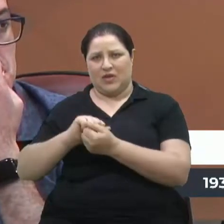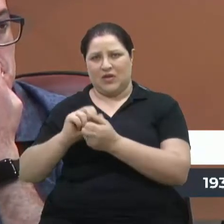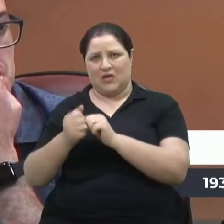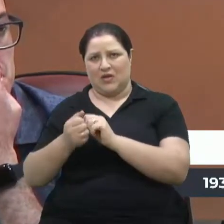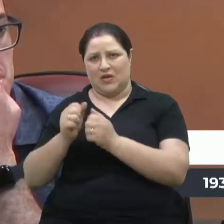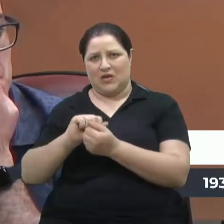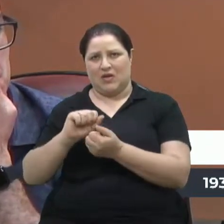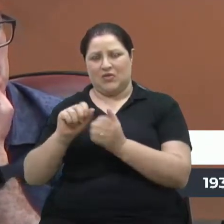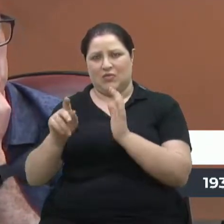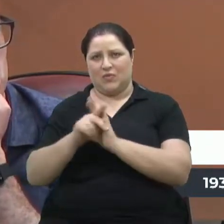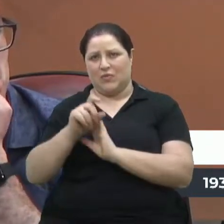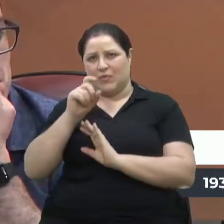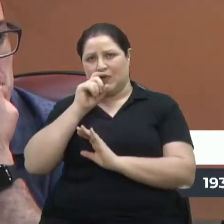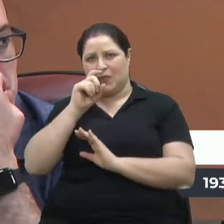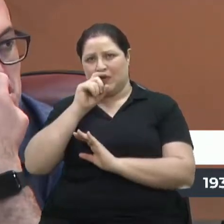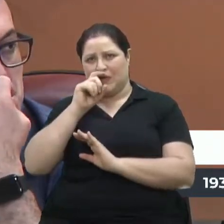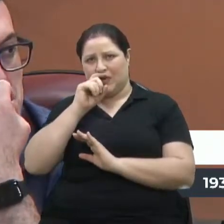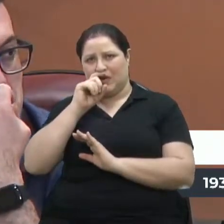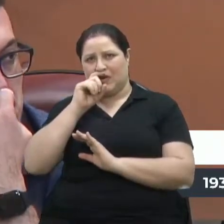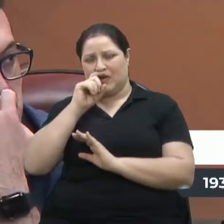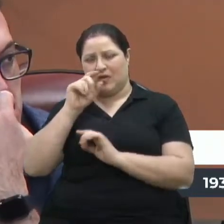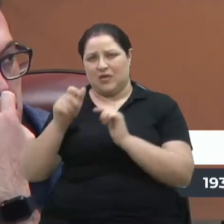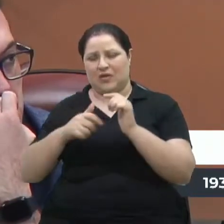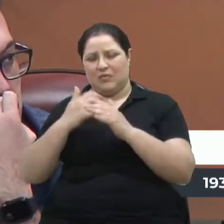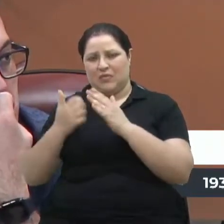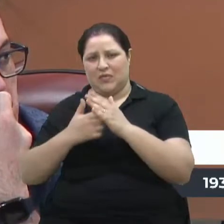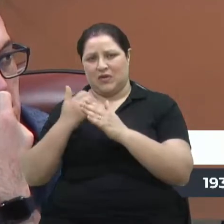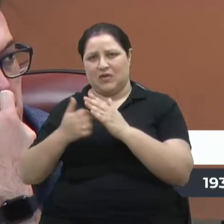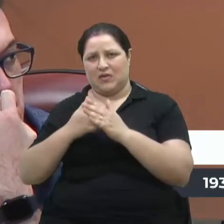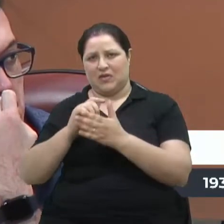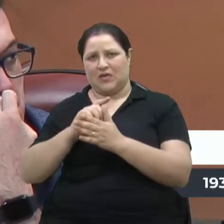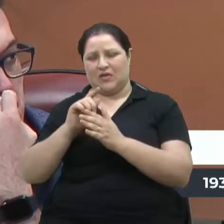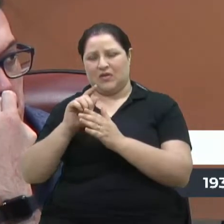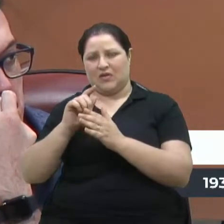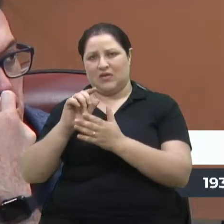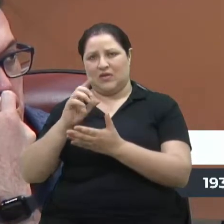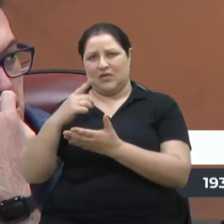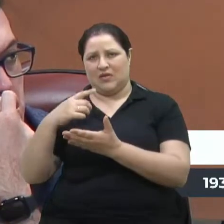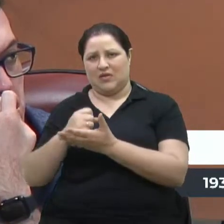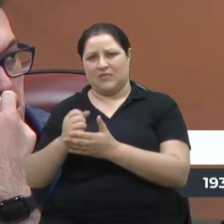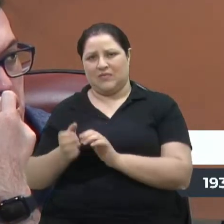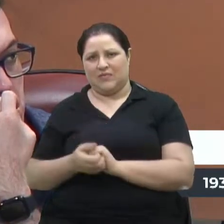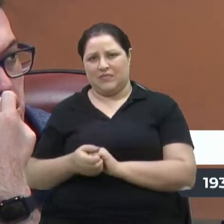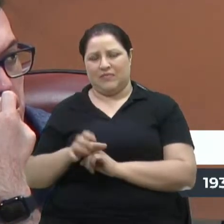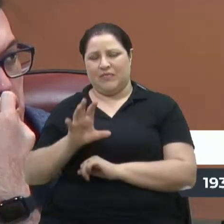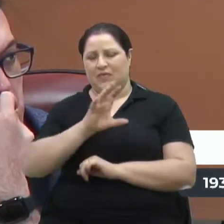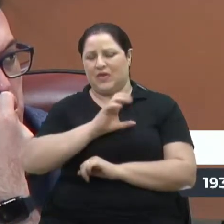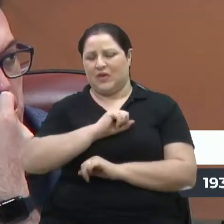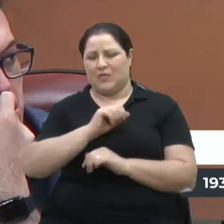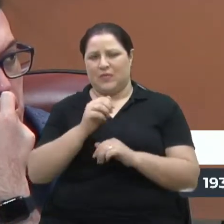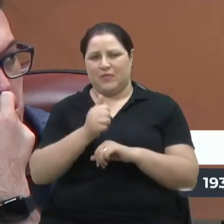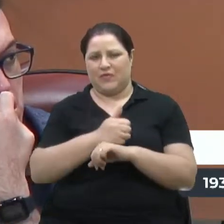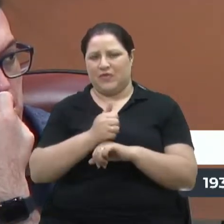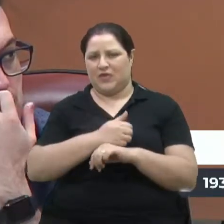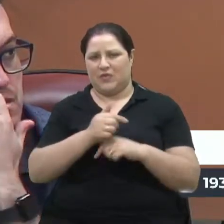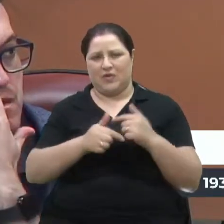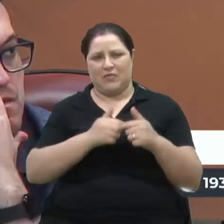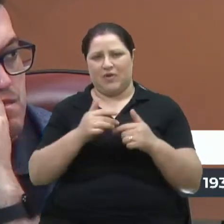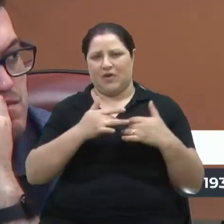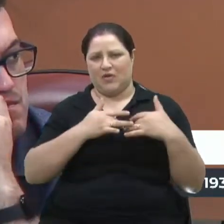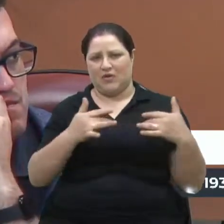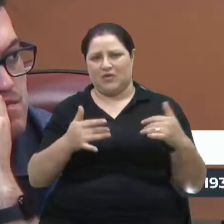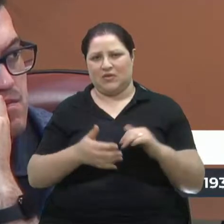gráfica do pai. Fazia o seu trabalho com o coração, pois amava a sua profissão. Apaixonado